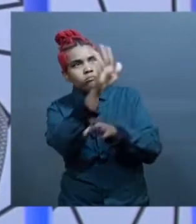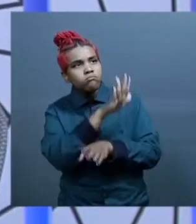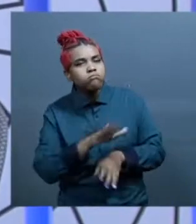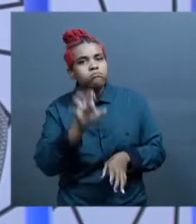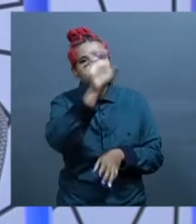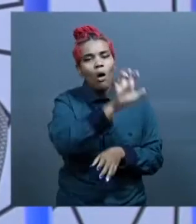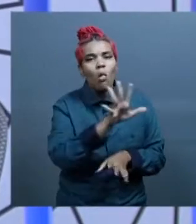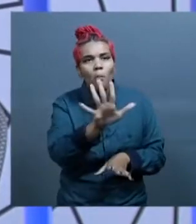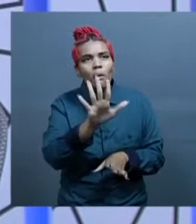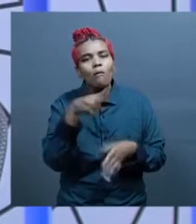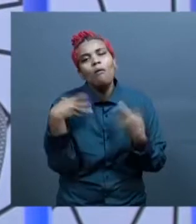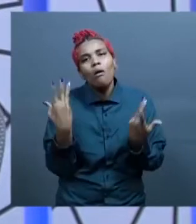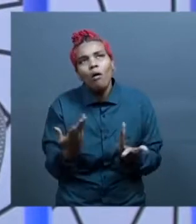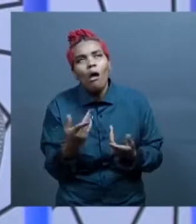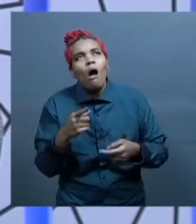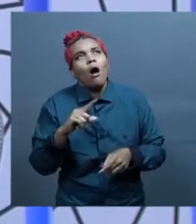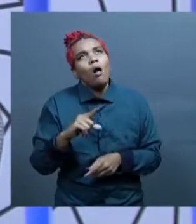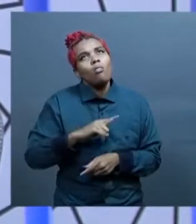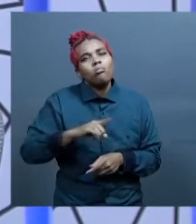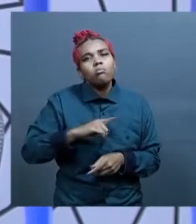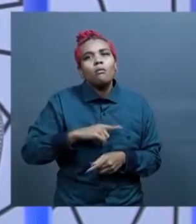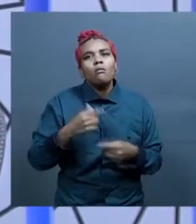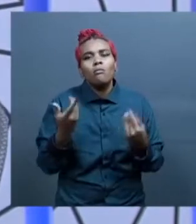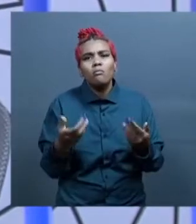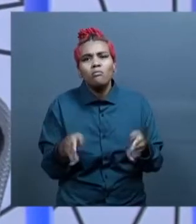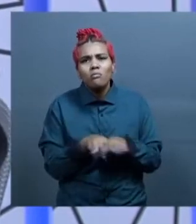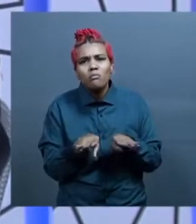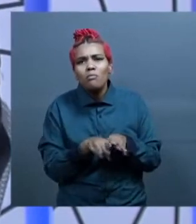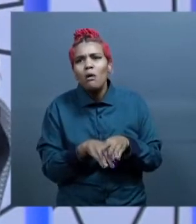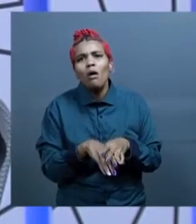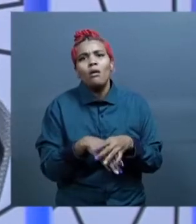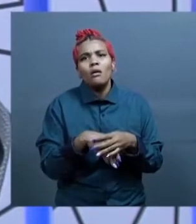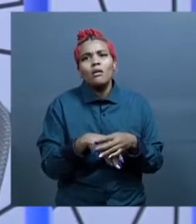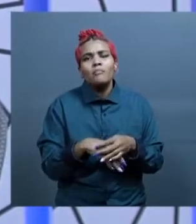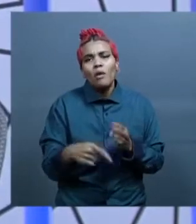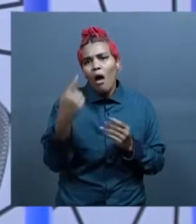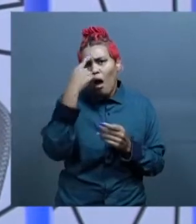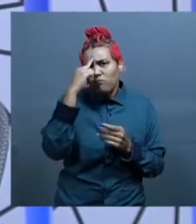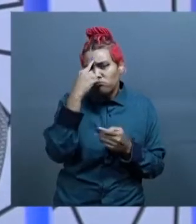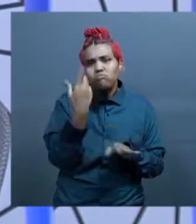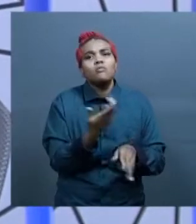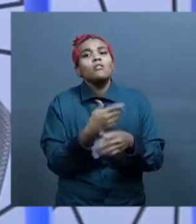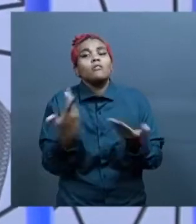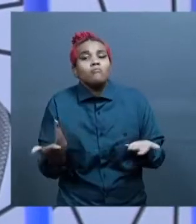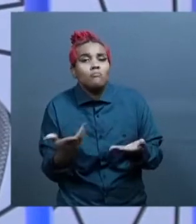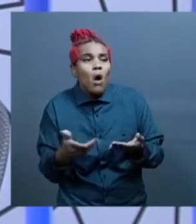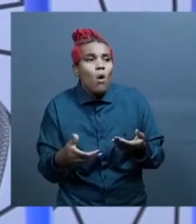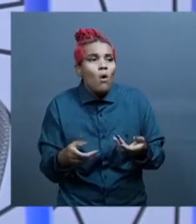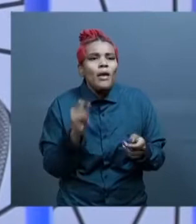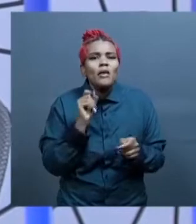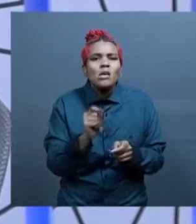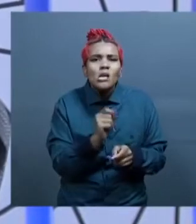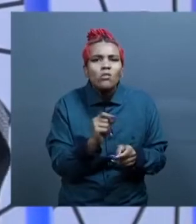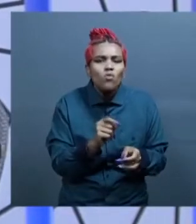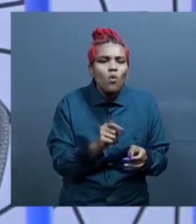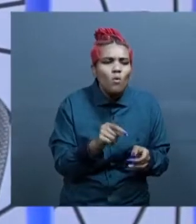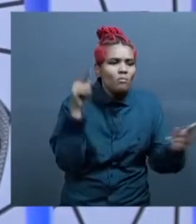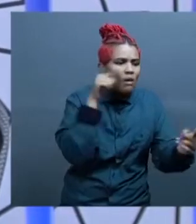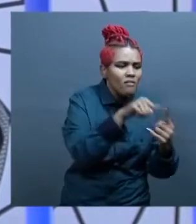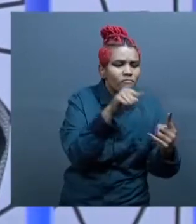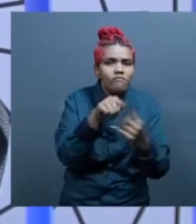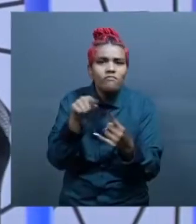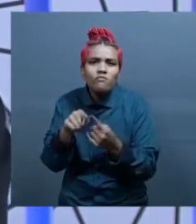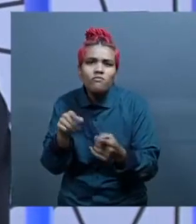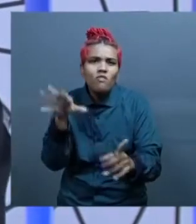industrial no planeta então mexer com clima e mexer com questões de economia e essa questão econômica infelizmente nem ela não está